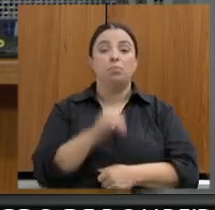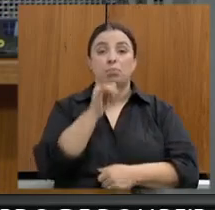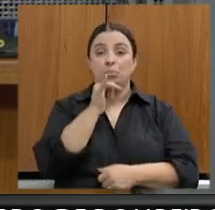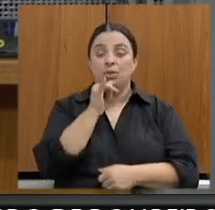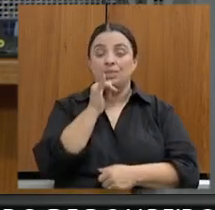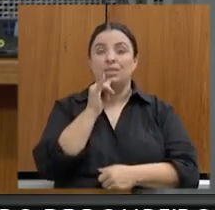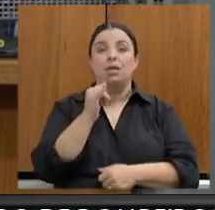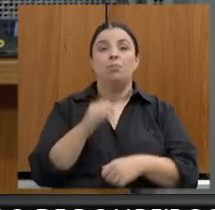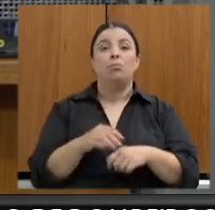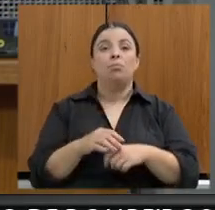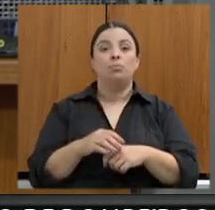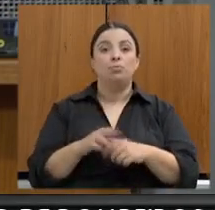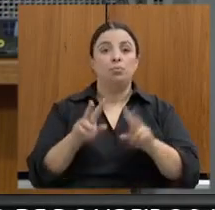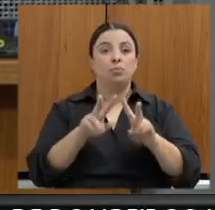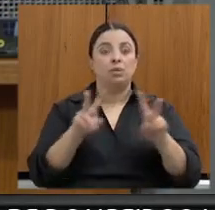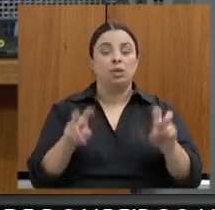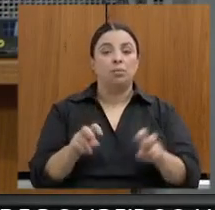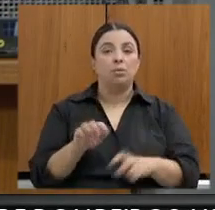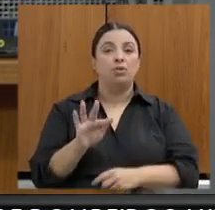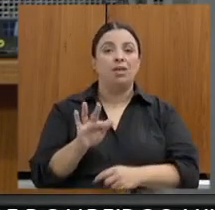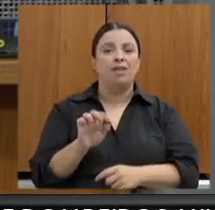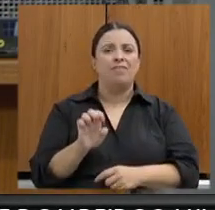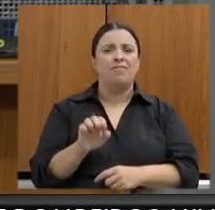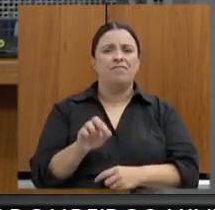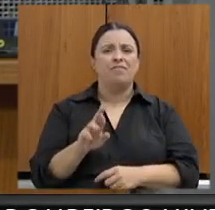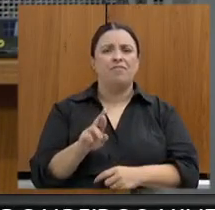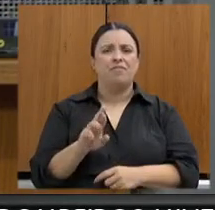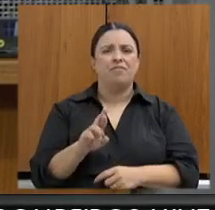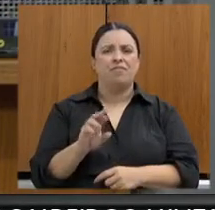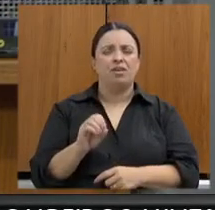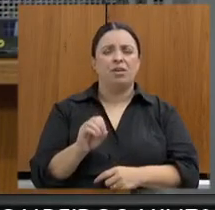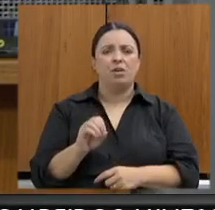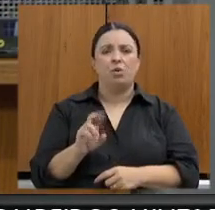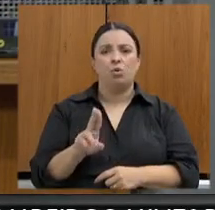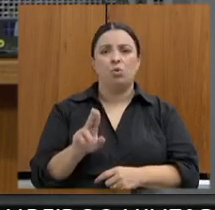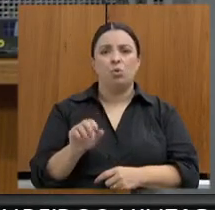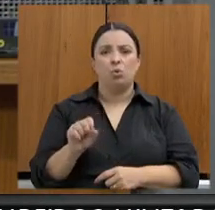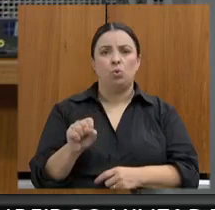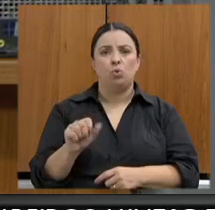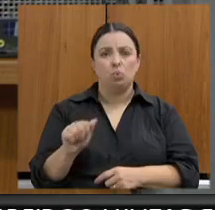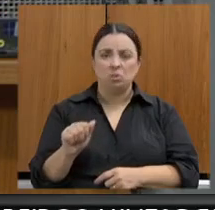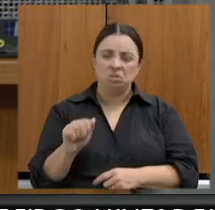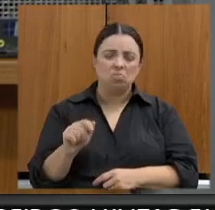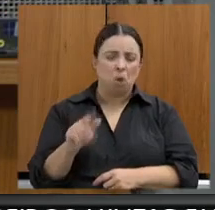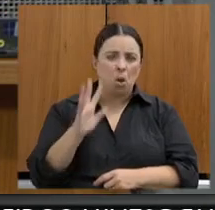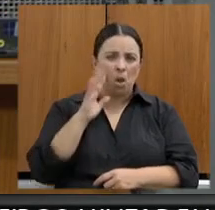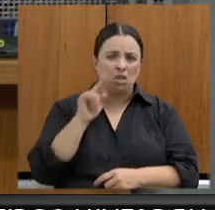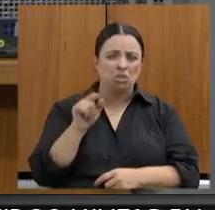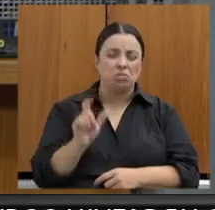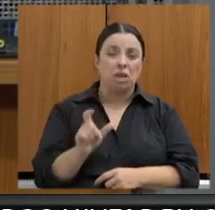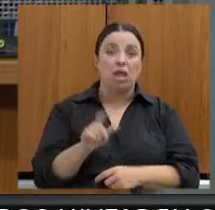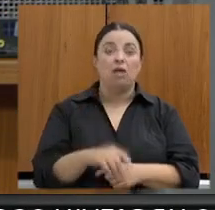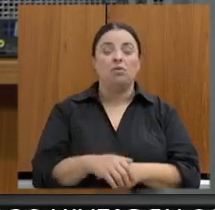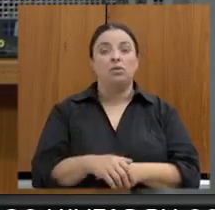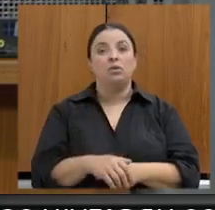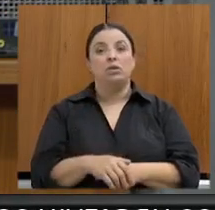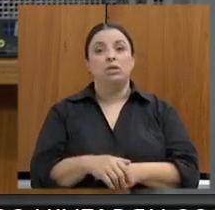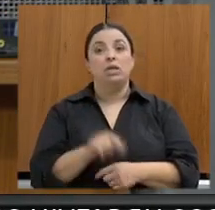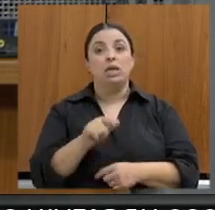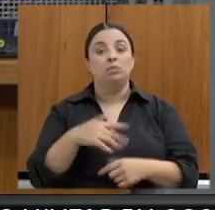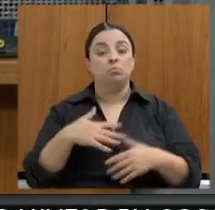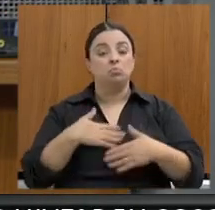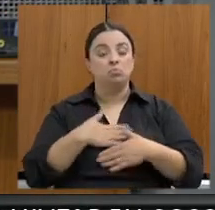ferro-gusa conversei com o Coronel Azevedo outro dia não é junto com o profeta representa a Zeli e eles muito satisfeitos